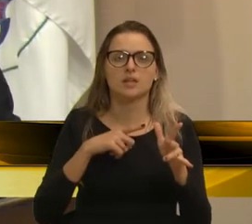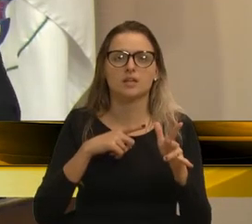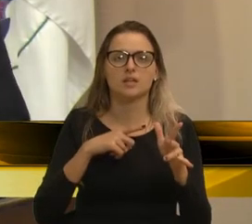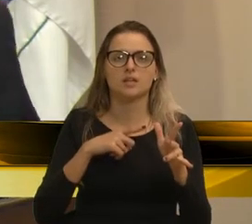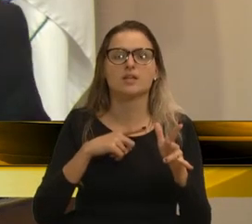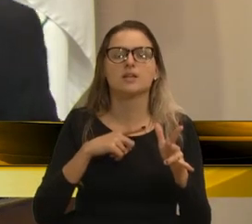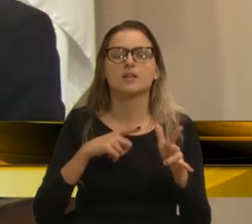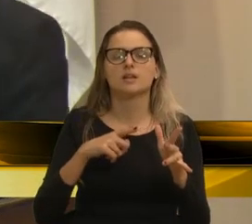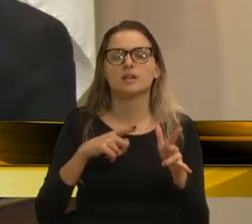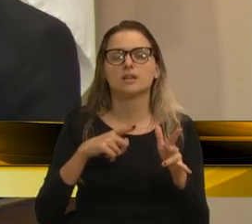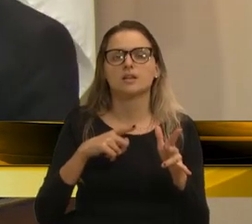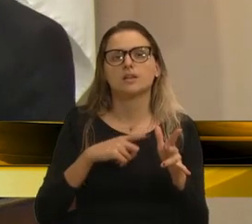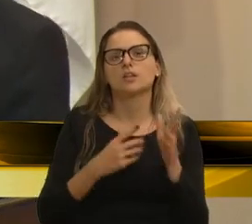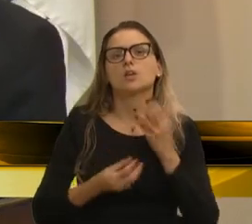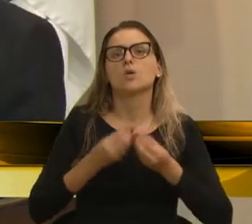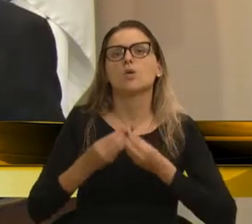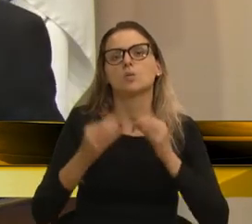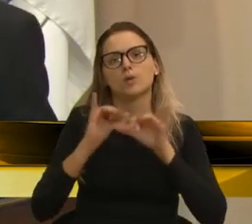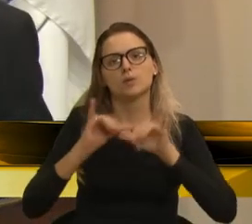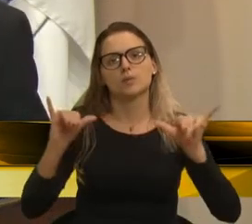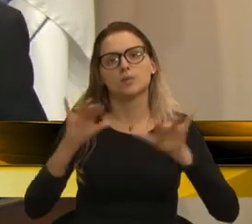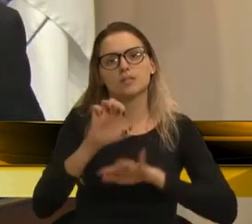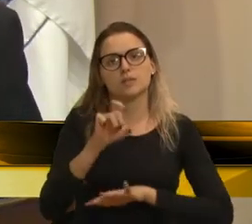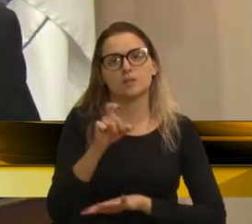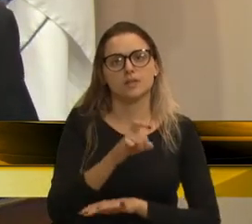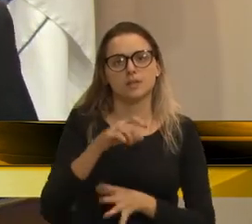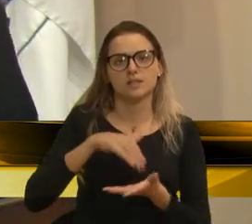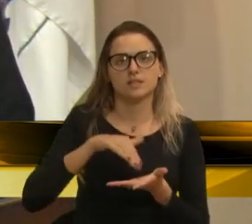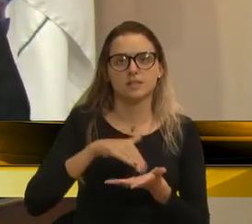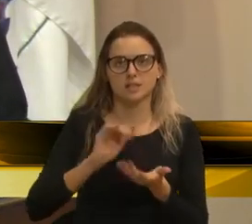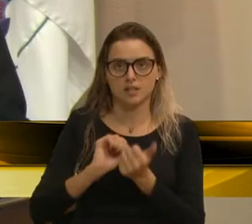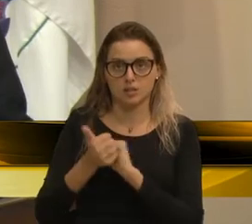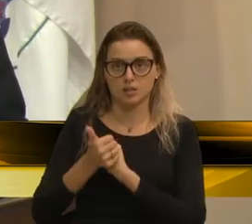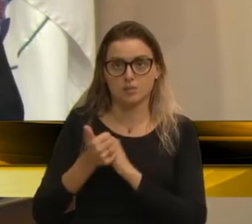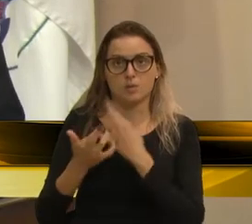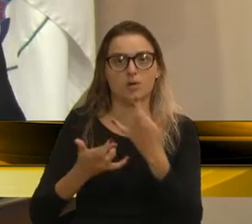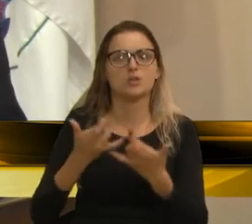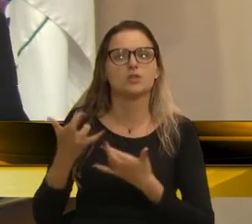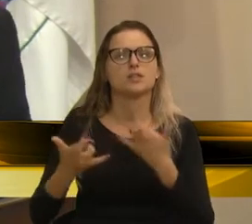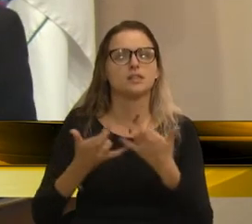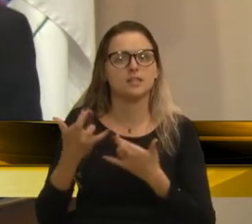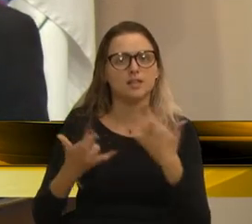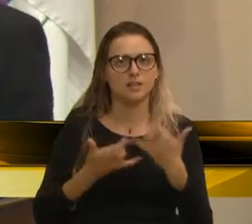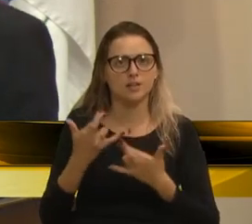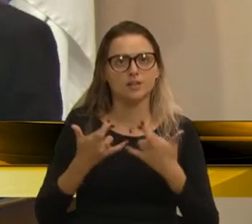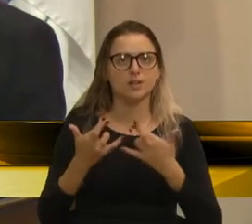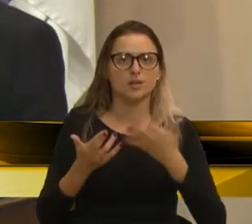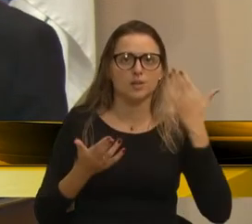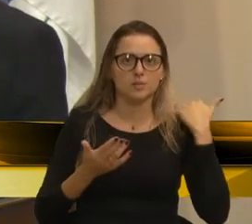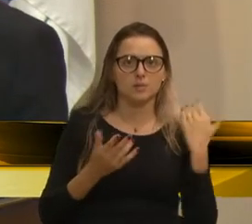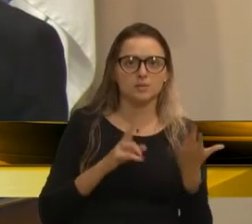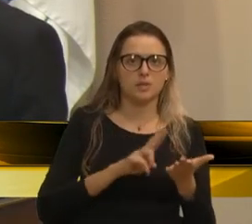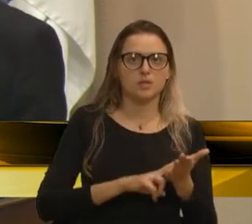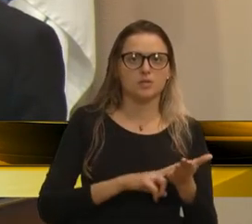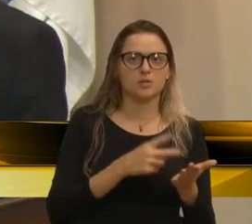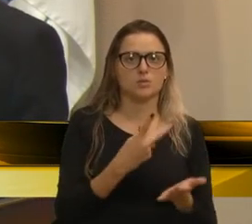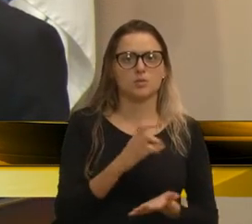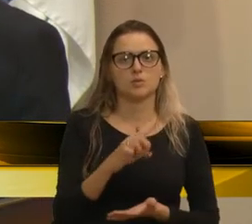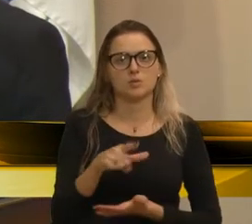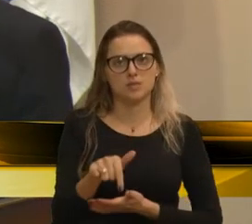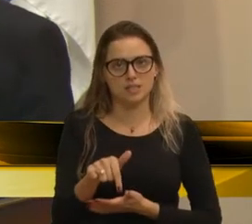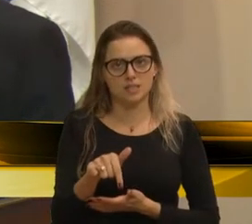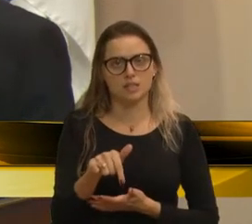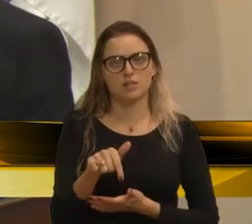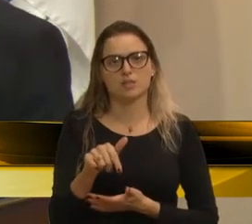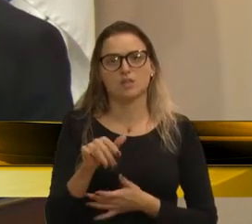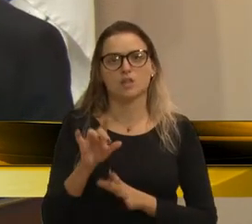tinha como principal manchete que a ex-secretária de Esporte e Lazer, aquela que tomou posse em 2017, ficou 6 meses no